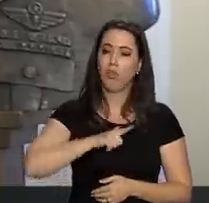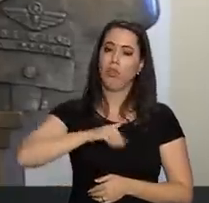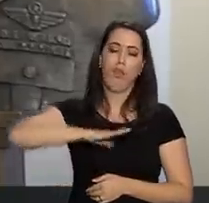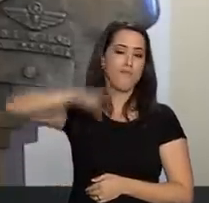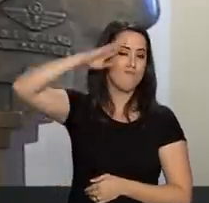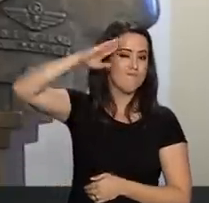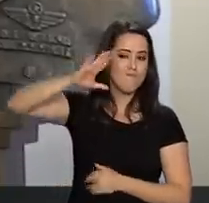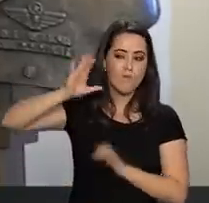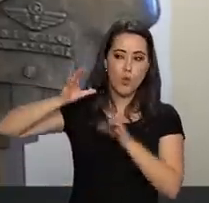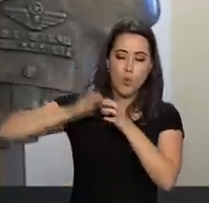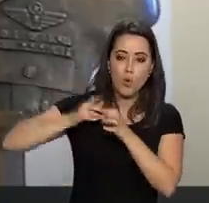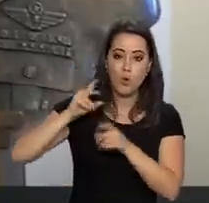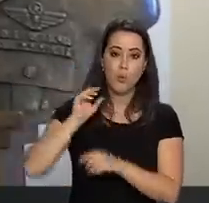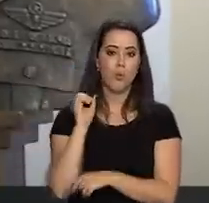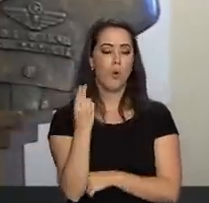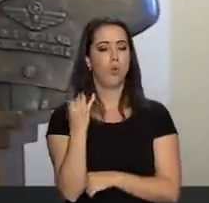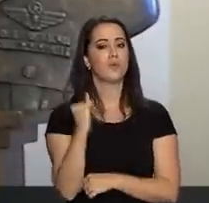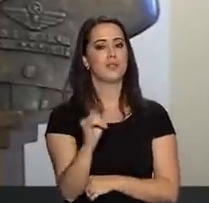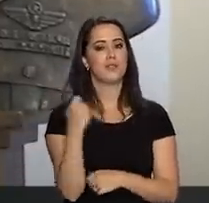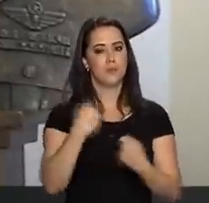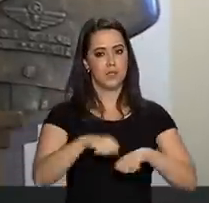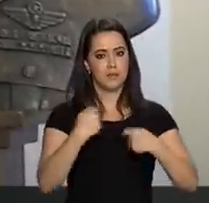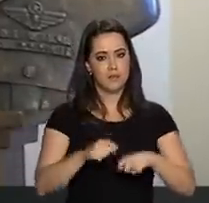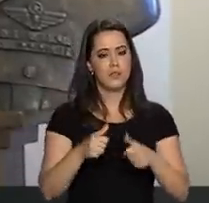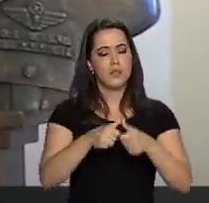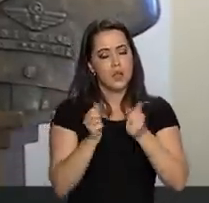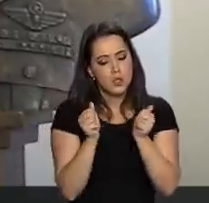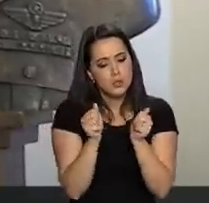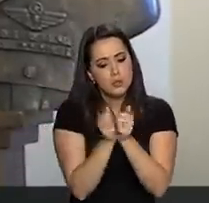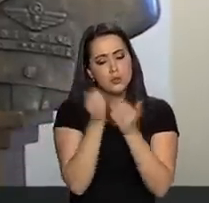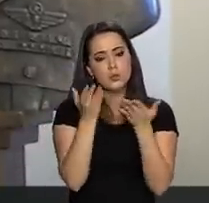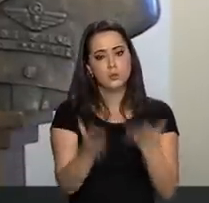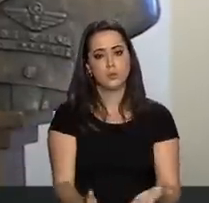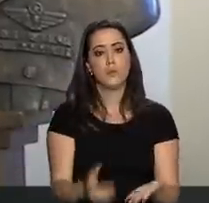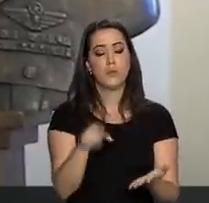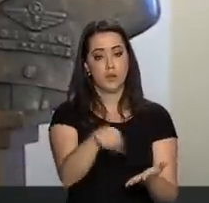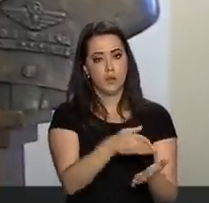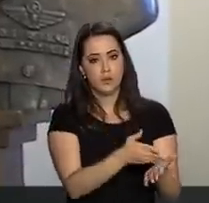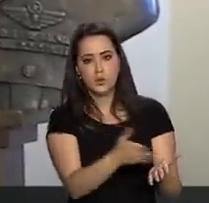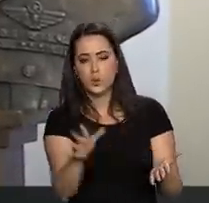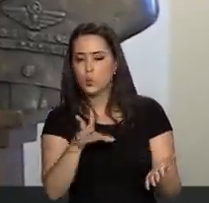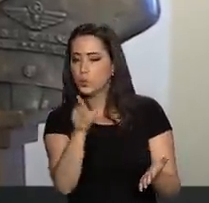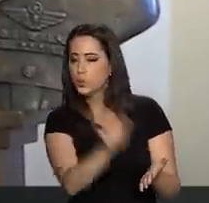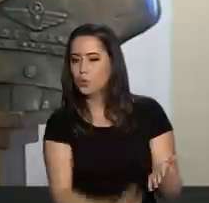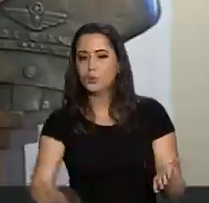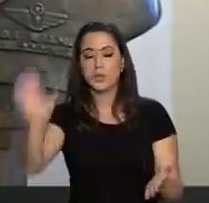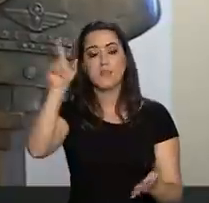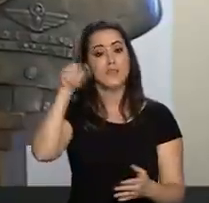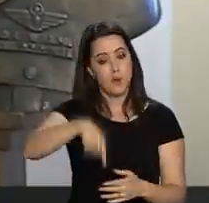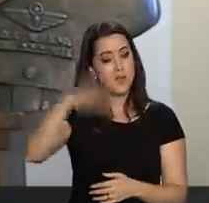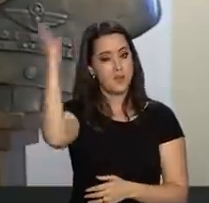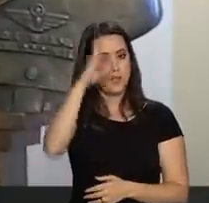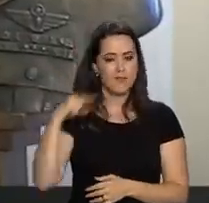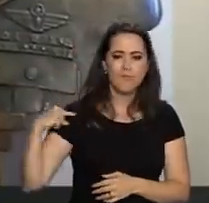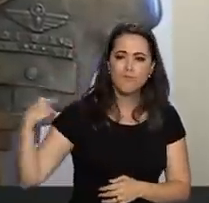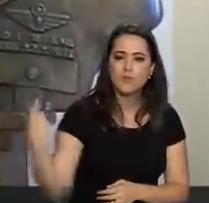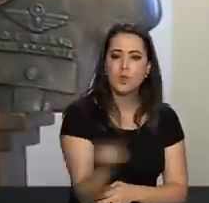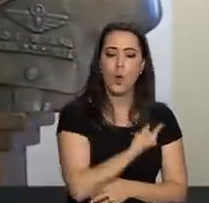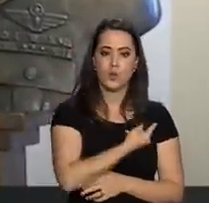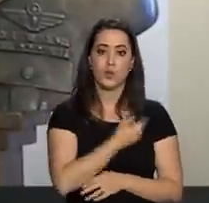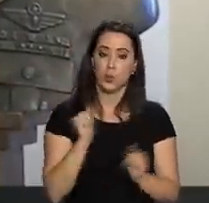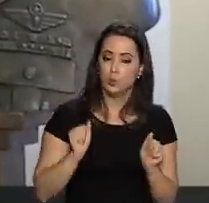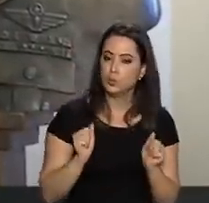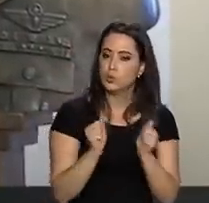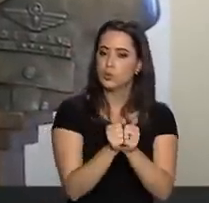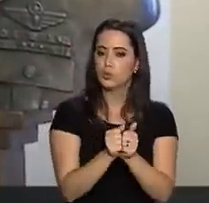ou, se fizer necessário, ela esteja presente nesse recanto. Esse Brasil é nosso.